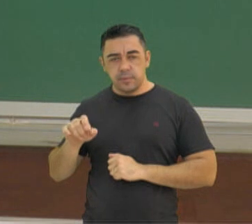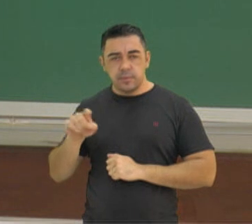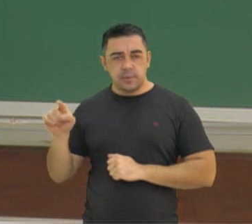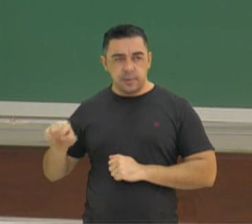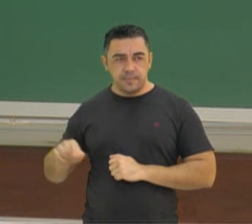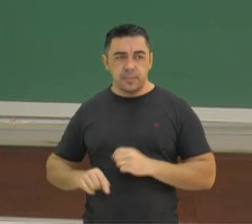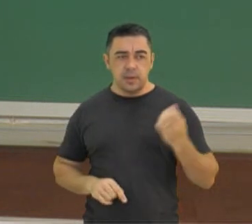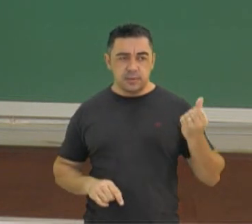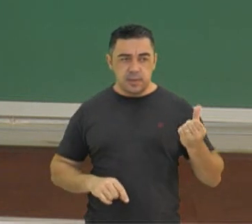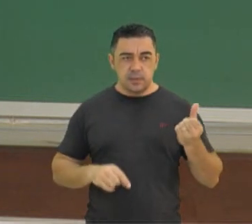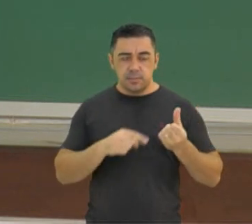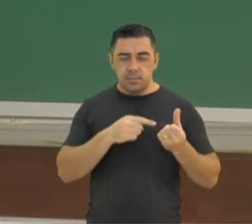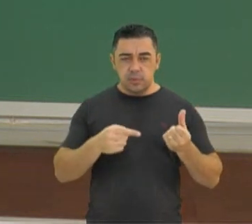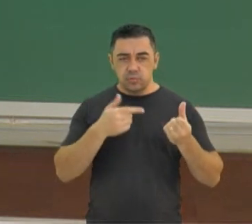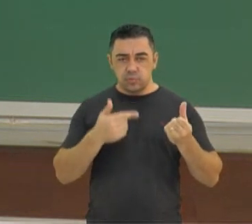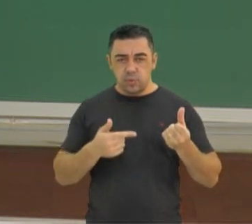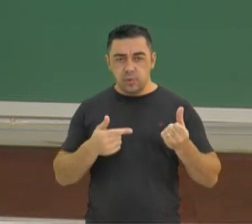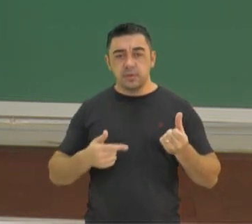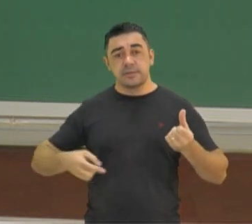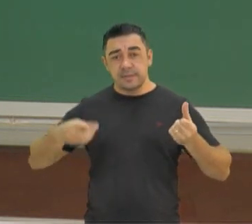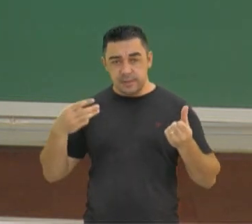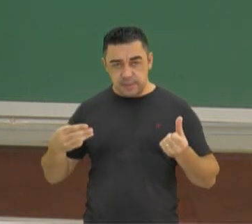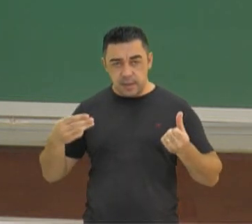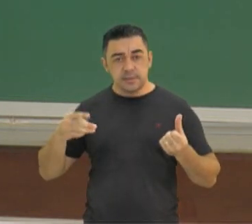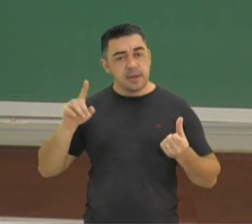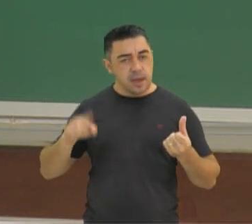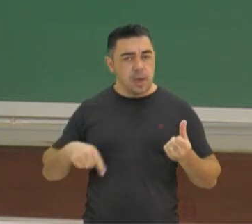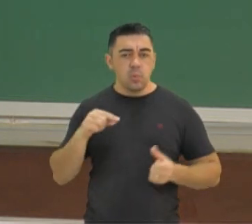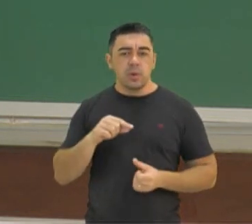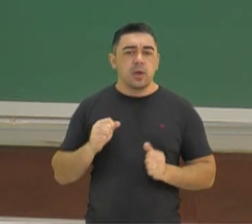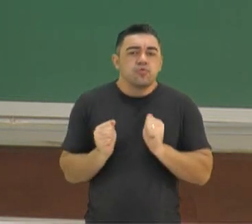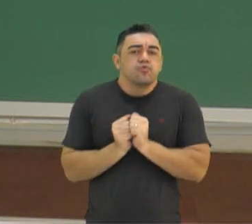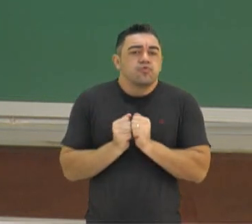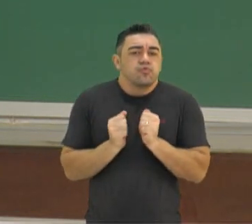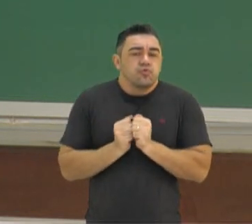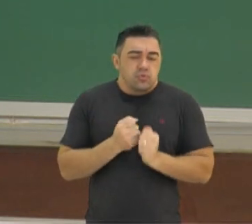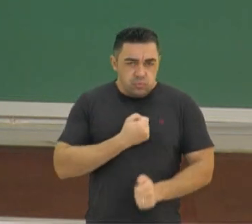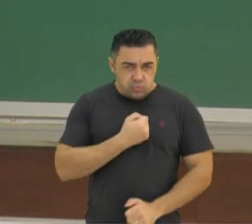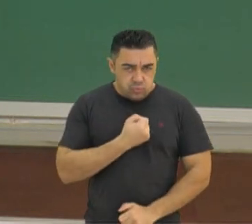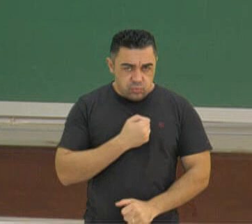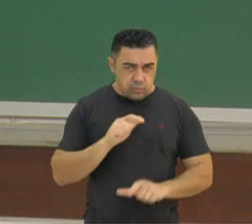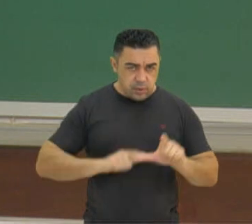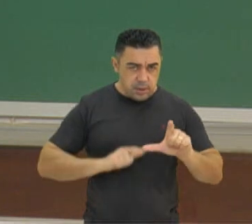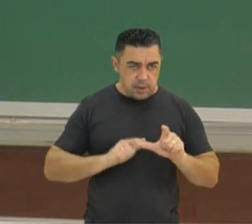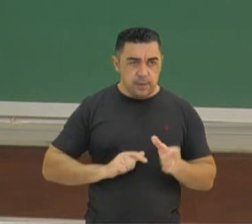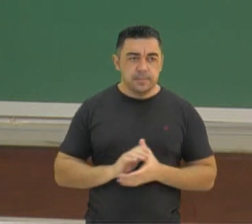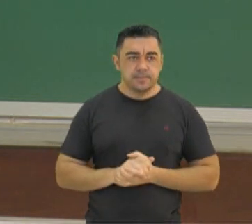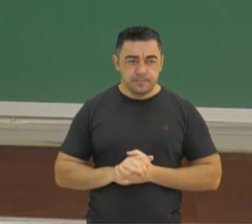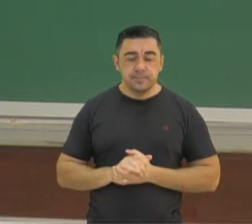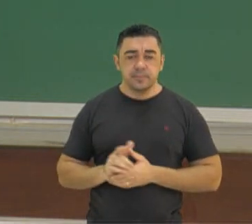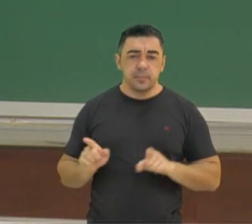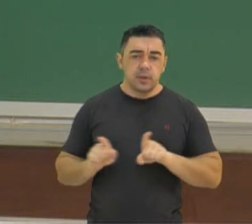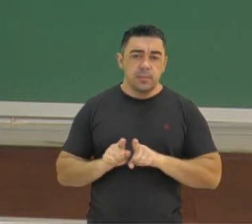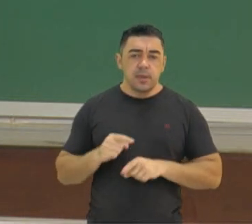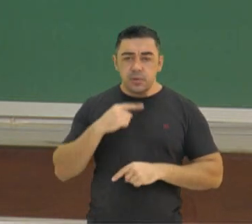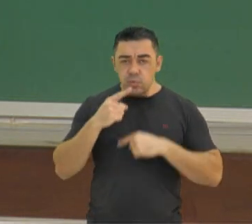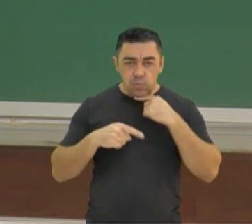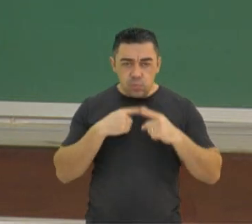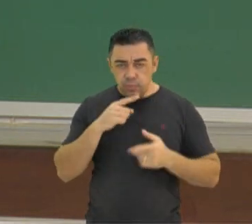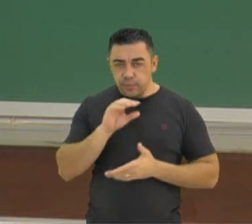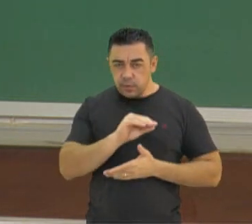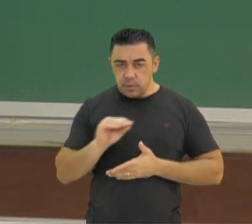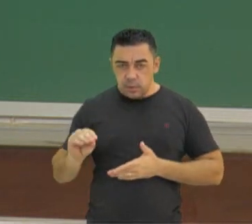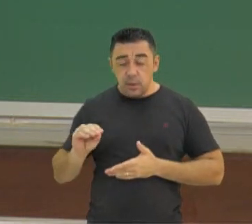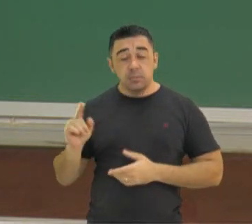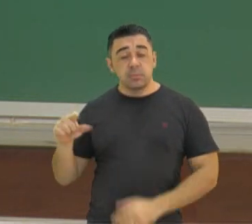6, menos 2 e 3 são os coeficientes, que está destacado na cor vermelha. Temos as nossas incógnitas